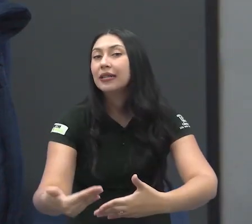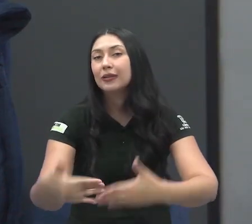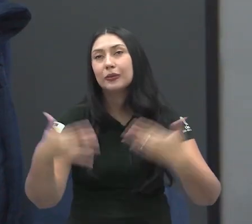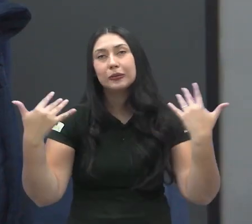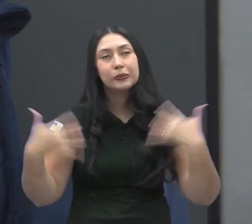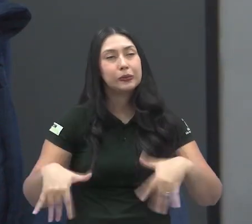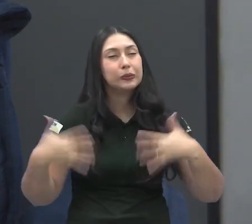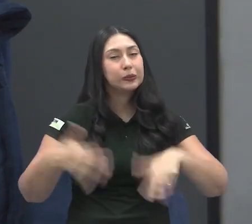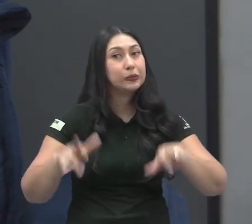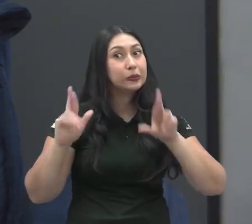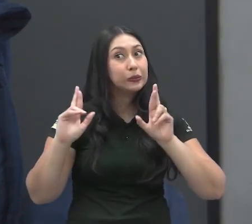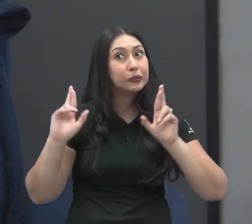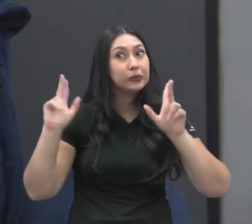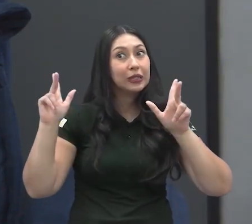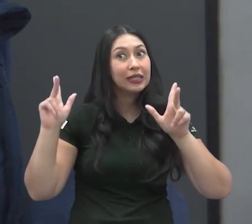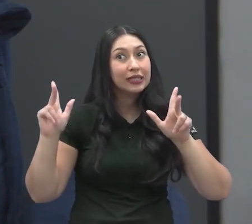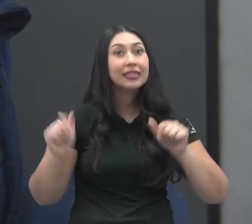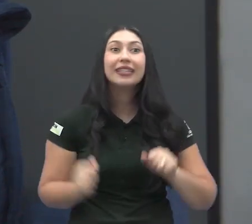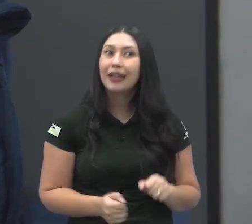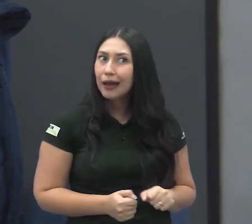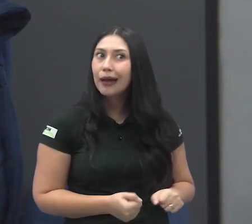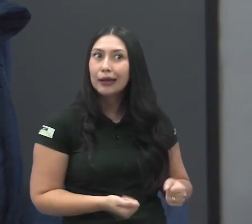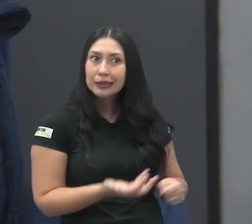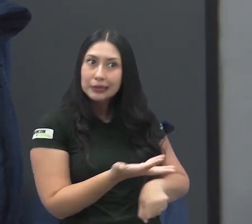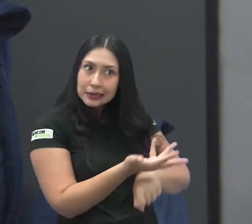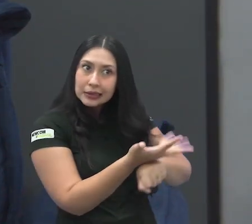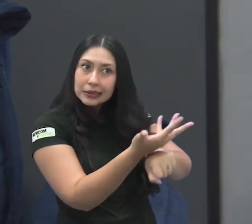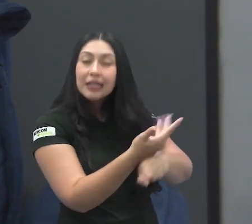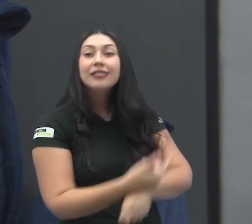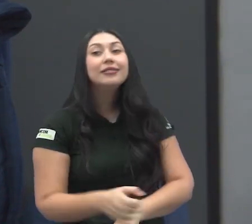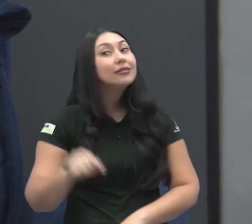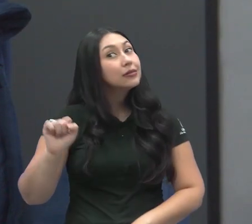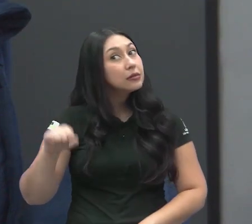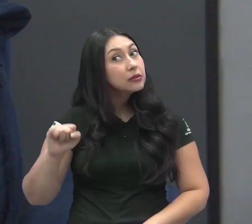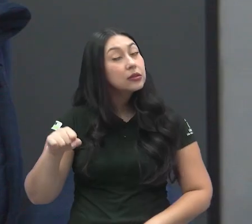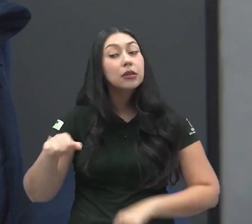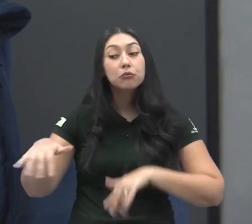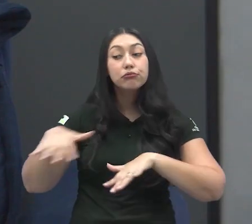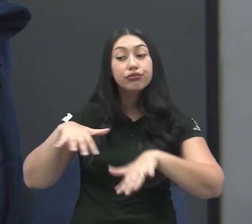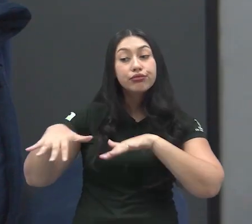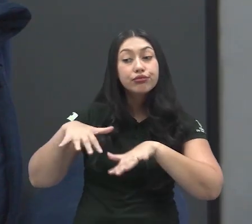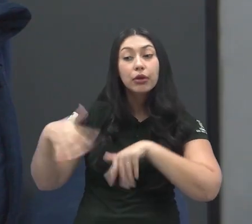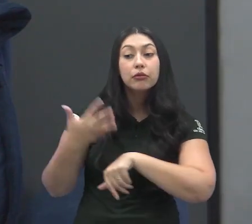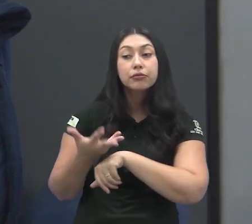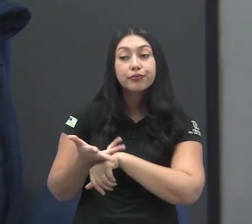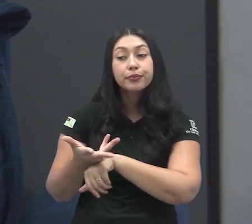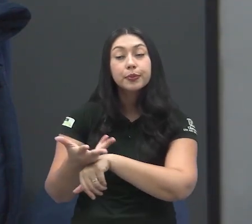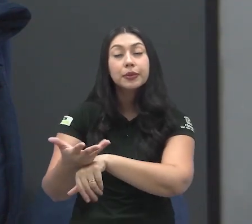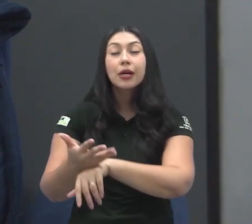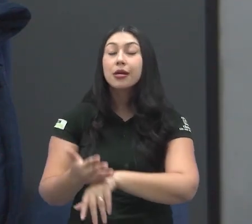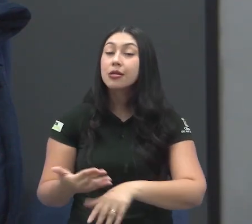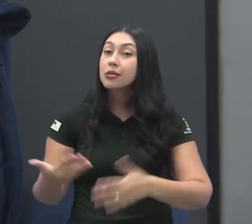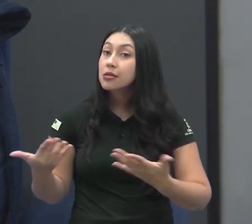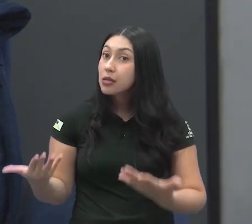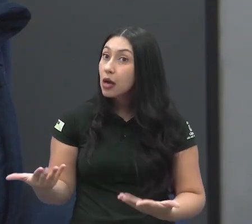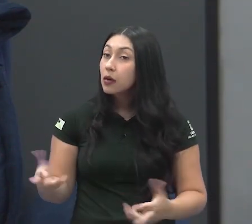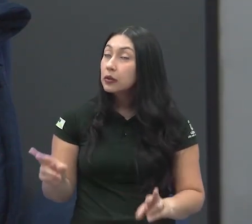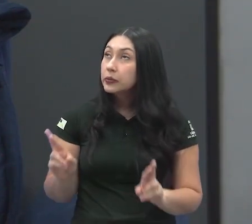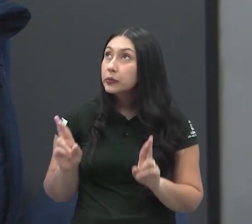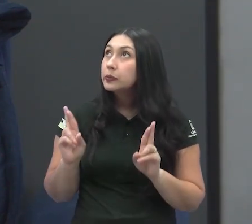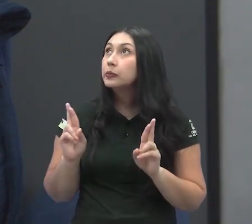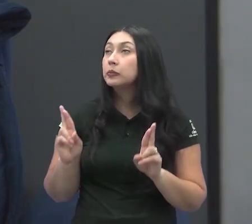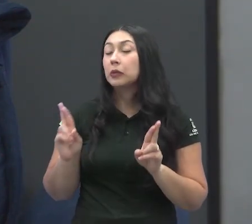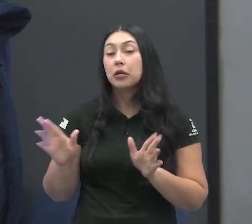de eleição, ele muda. E mais dinâmico, né? Fica mais dinâmico, mais ágil. Então a gente espera fazer